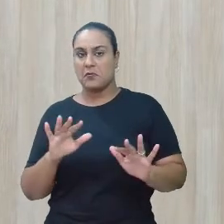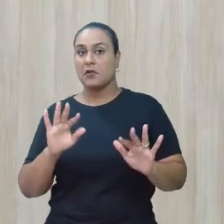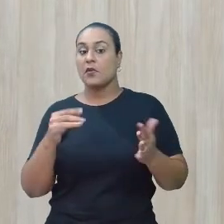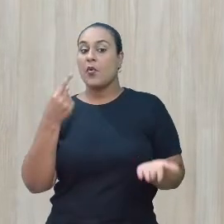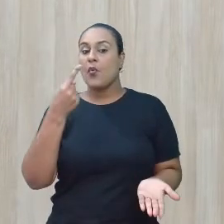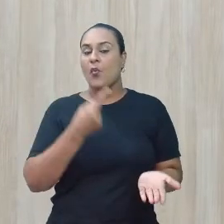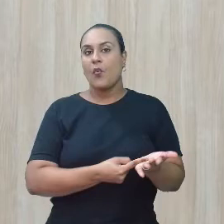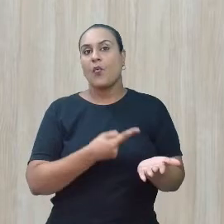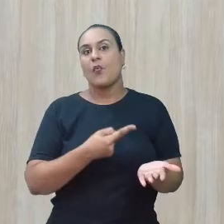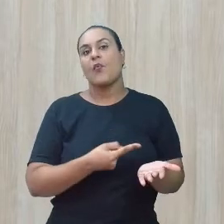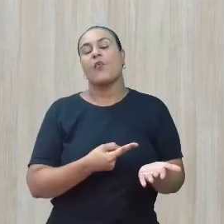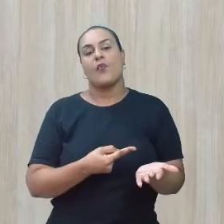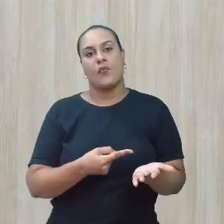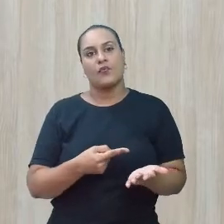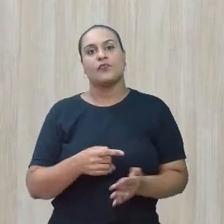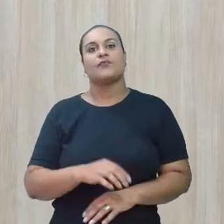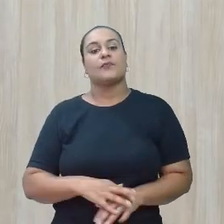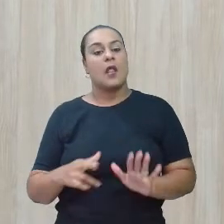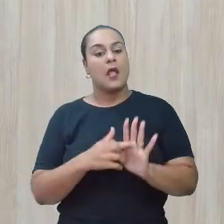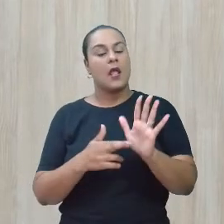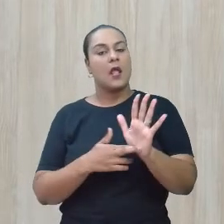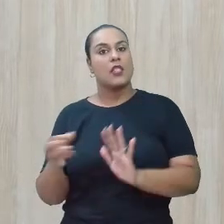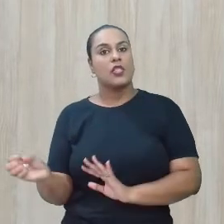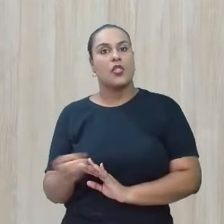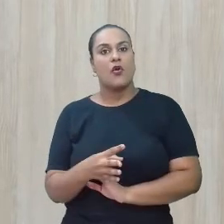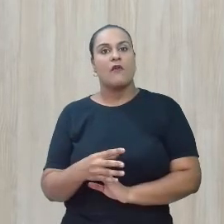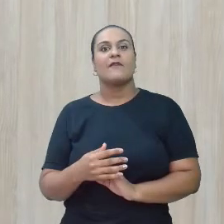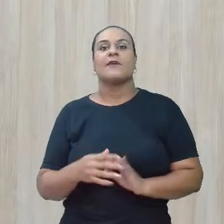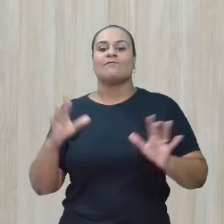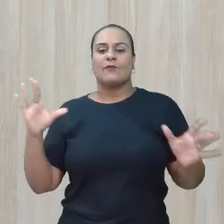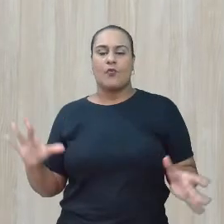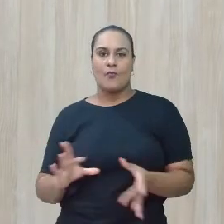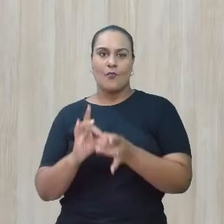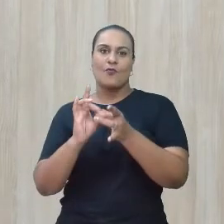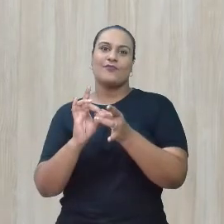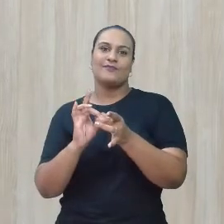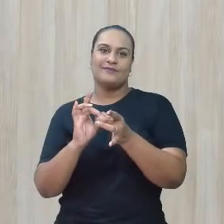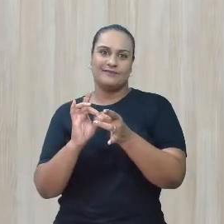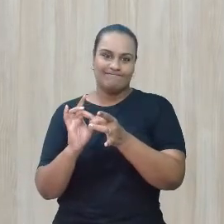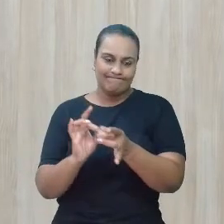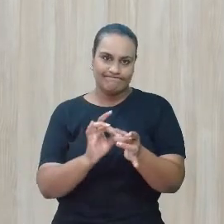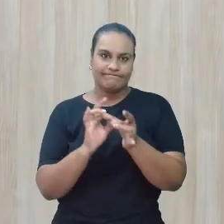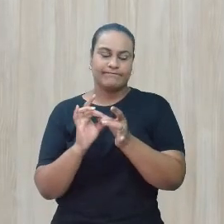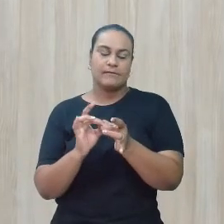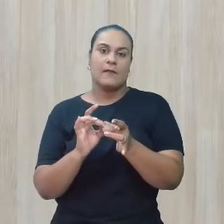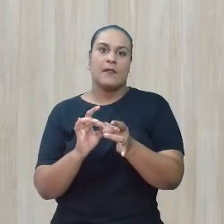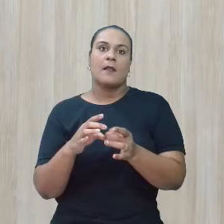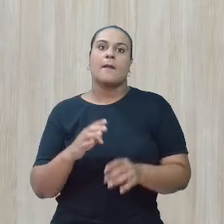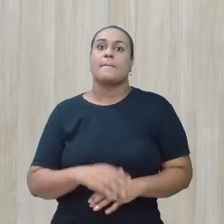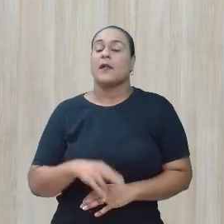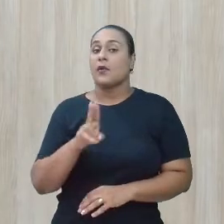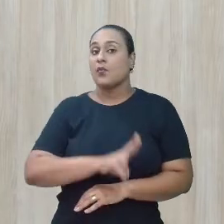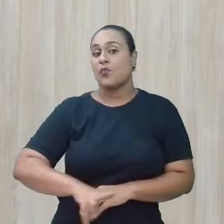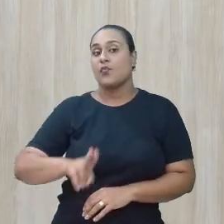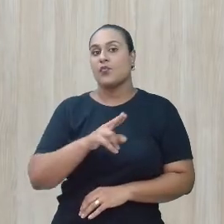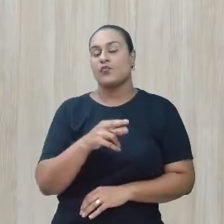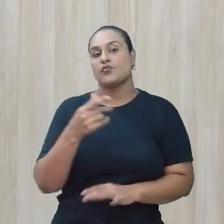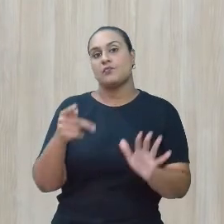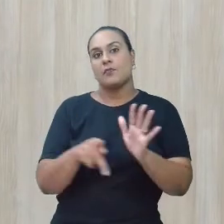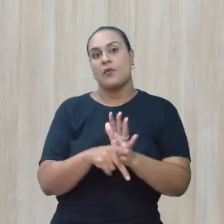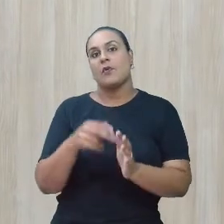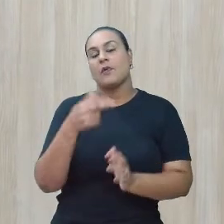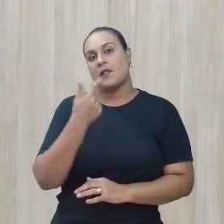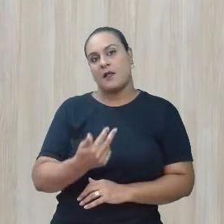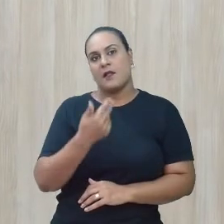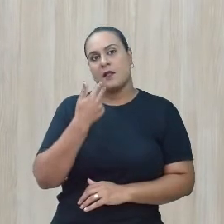acordo, ele visa aí, assim como a gramática, unificar para que esses usos da língua fiquem